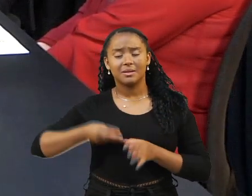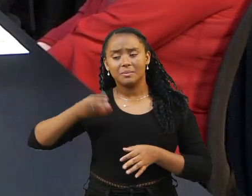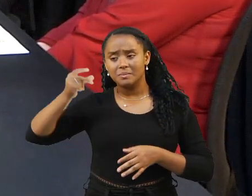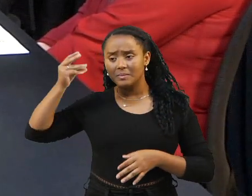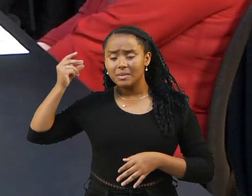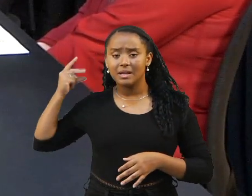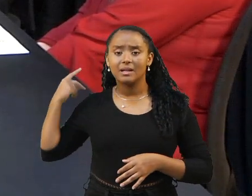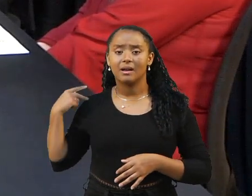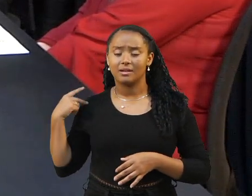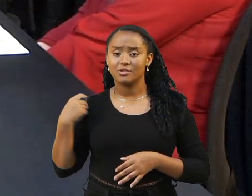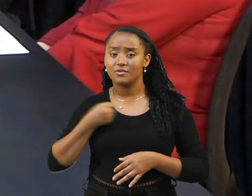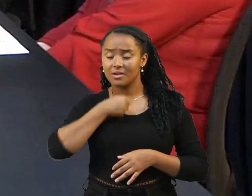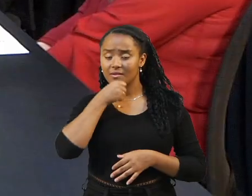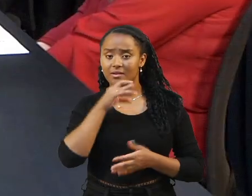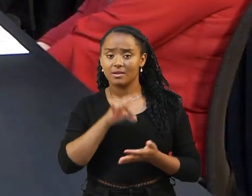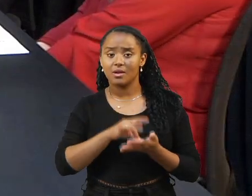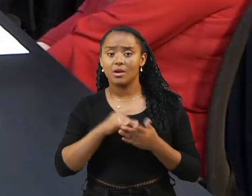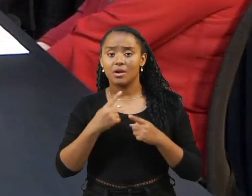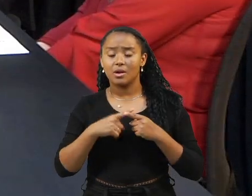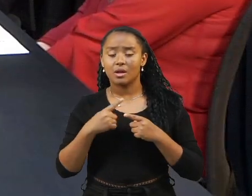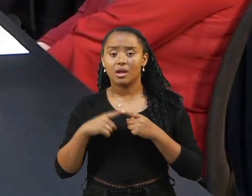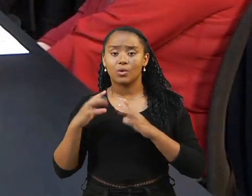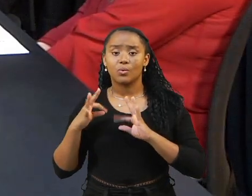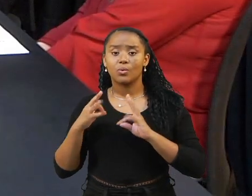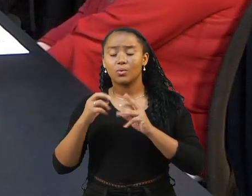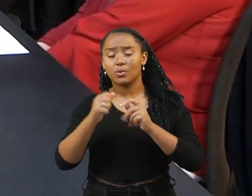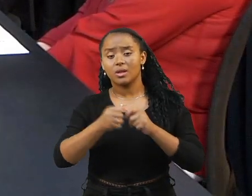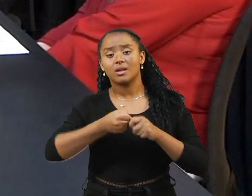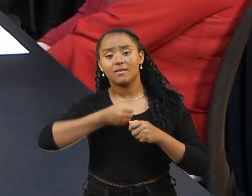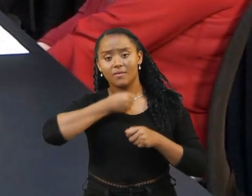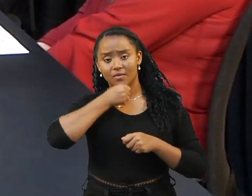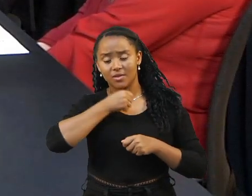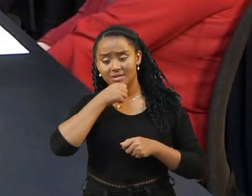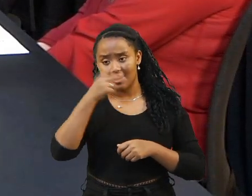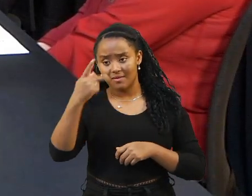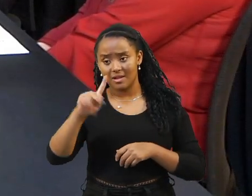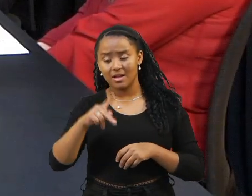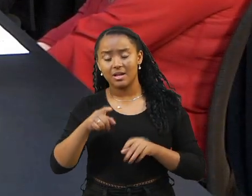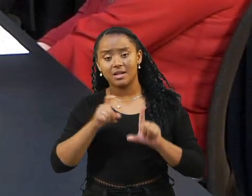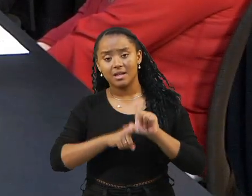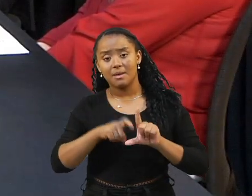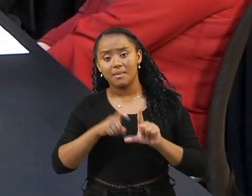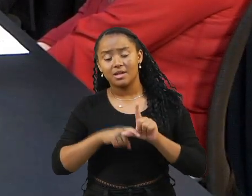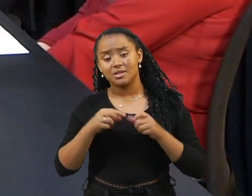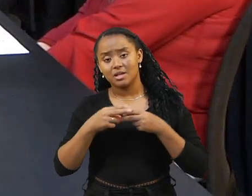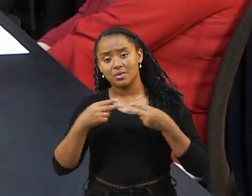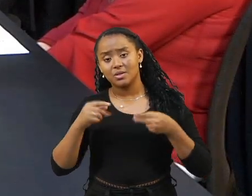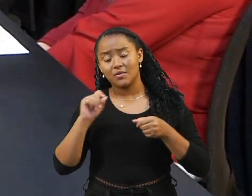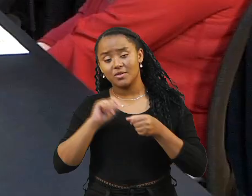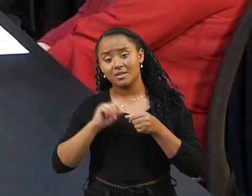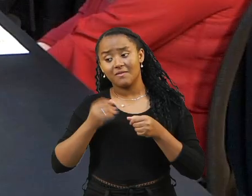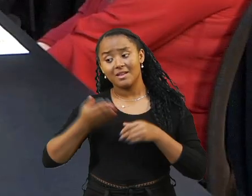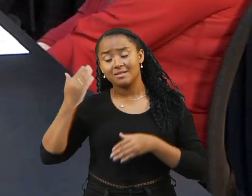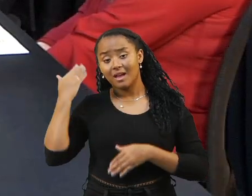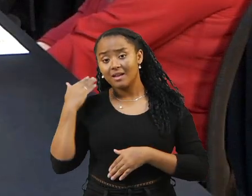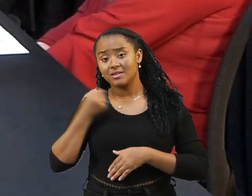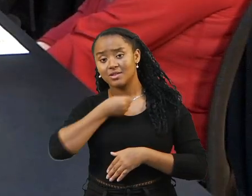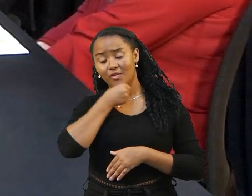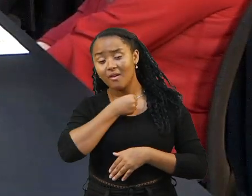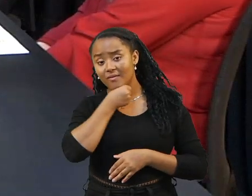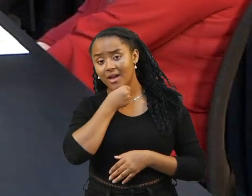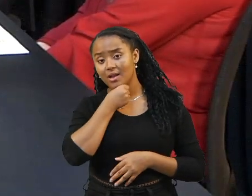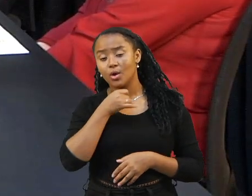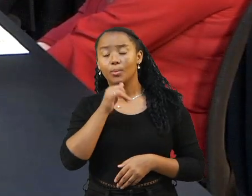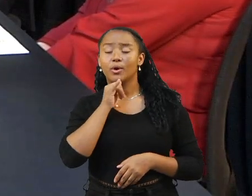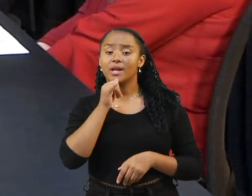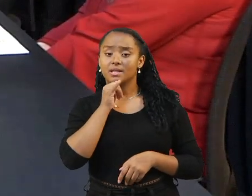se preparar. Porque tudo que você é na velhice vai depender do que você foi antes. Se você